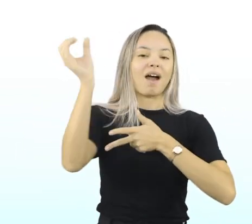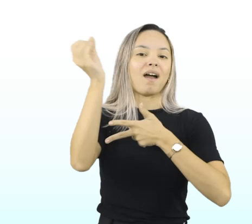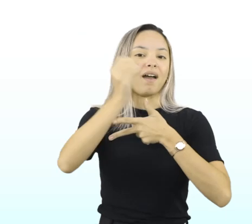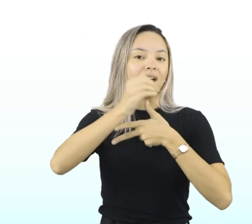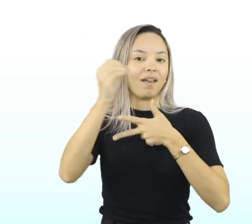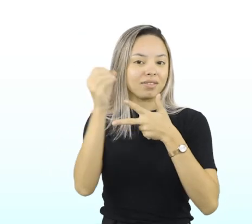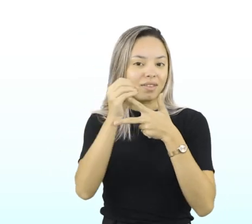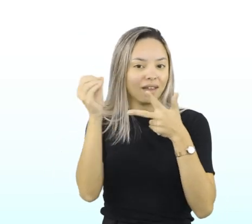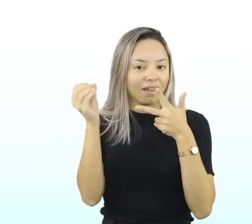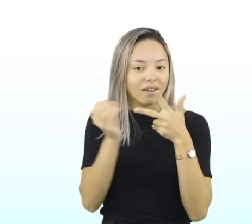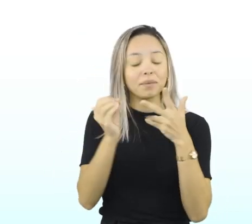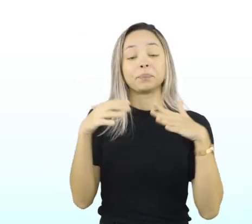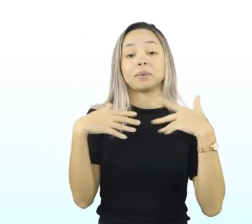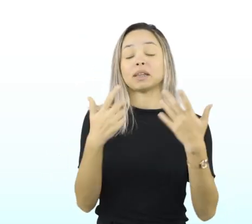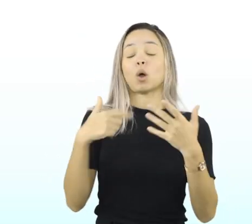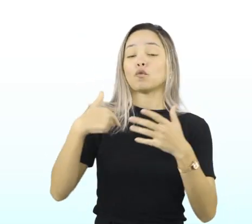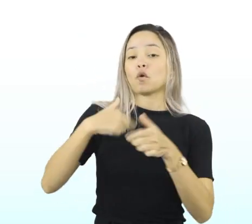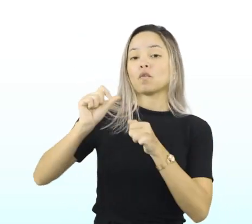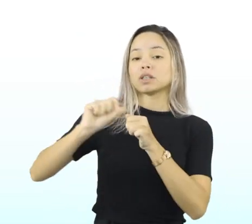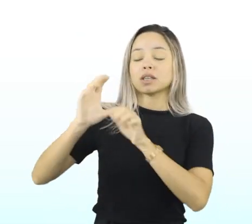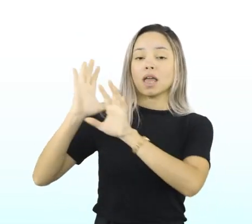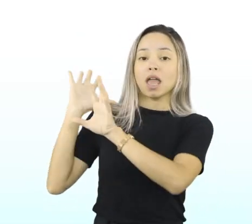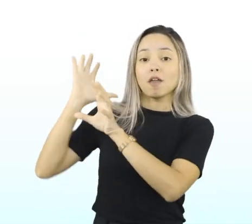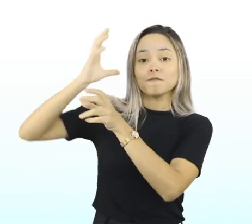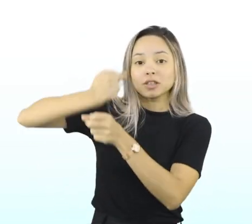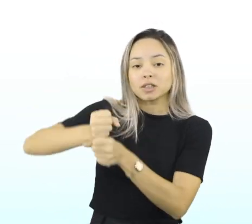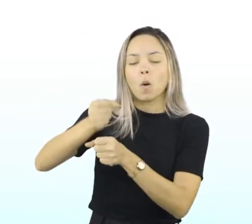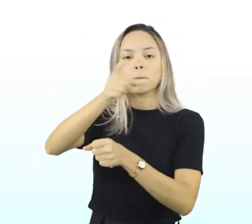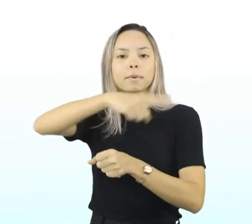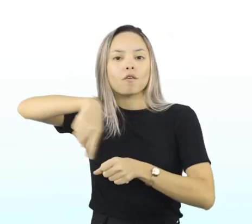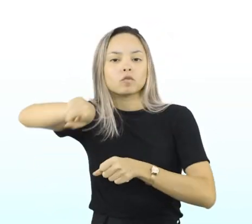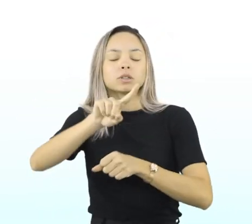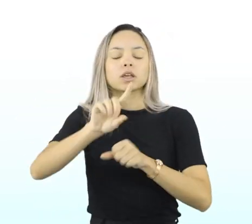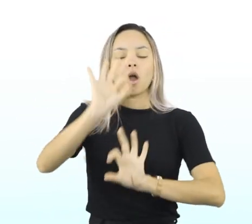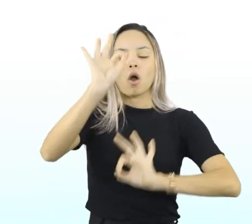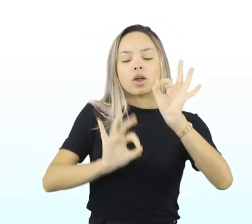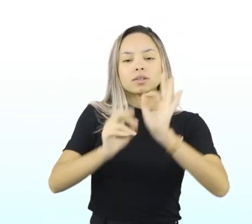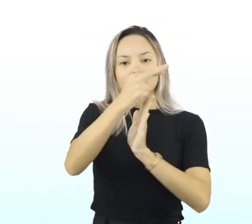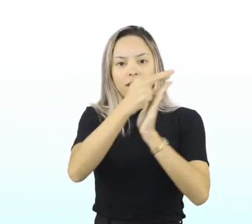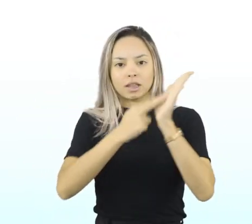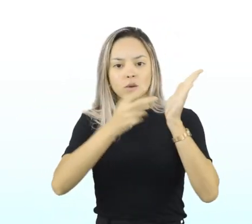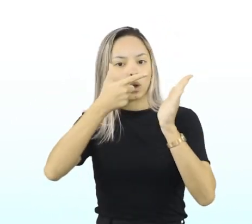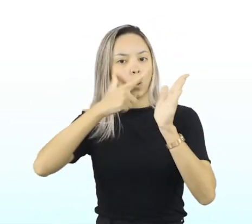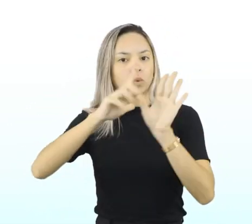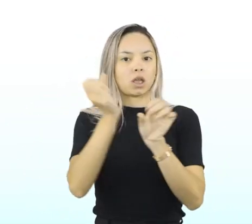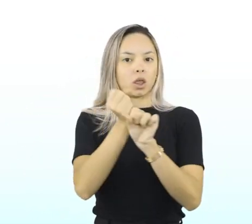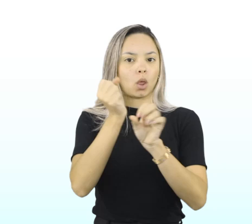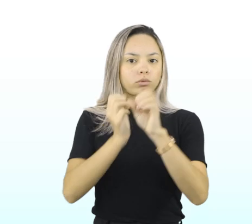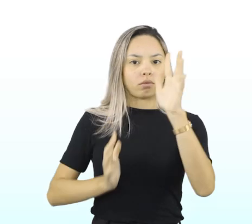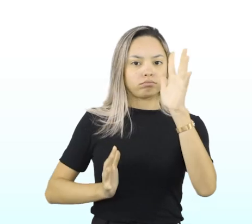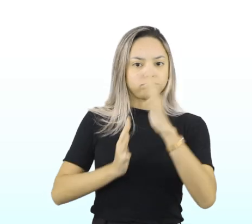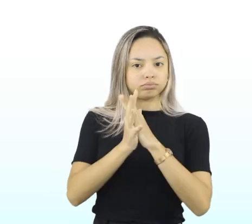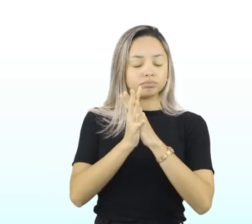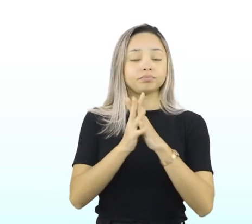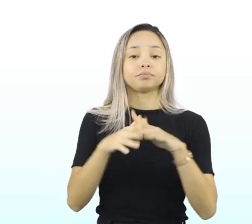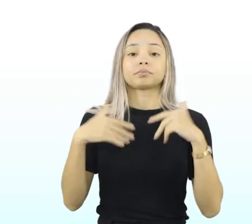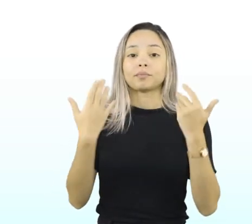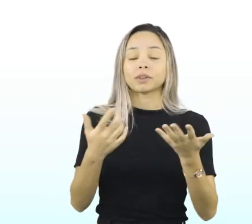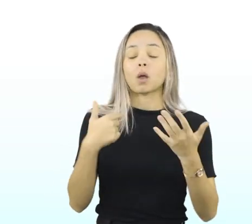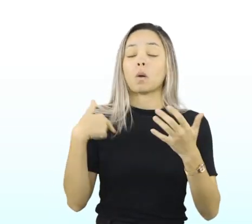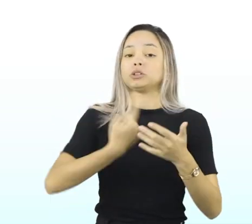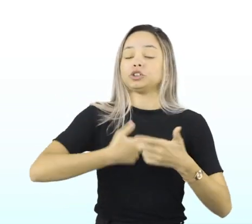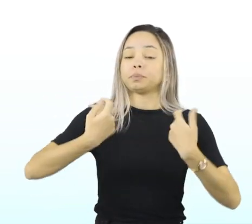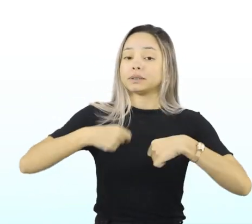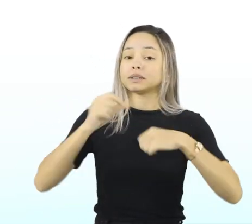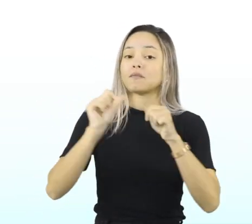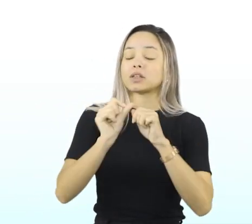a gente vai fazer uma revisão aí para você colocar sua redação no eixo e conquistar uma excelente nota. Primeira coisa,